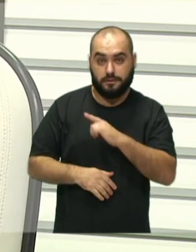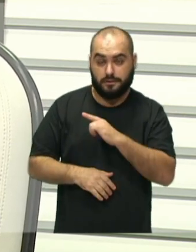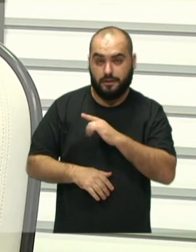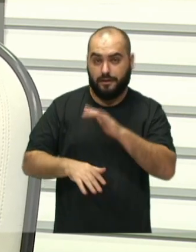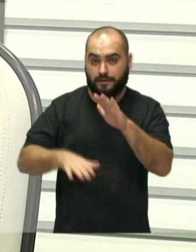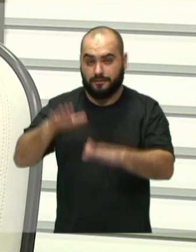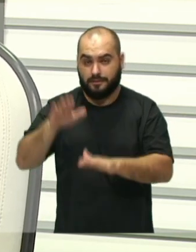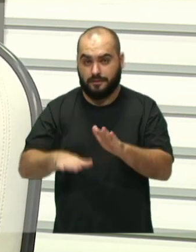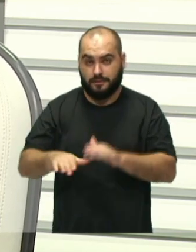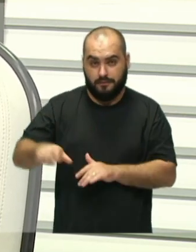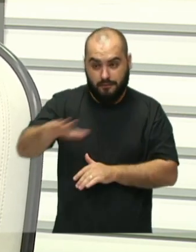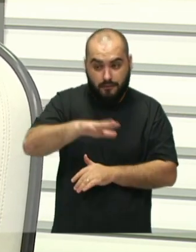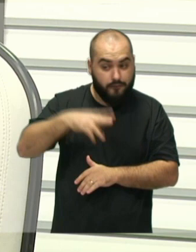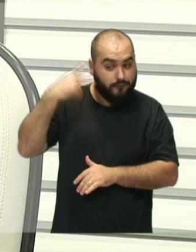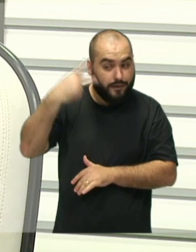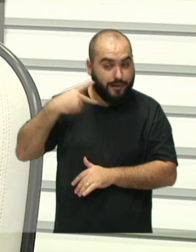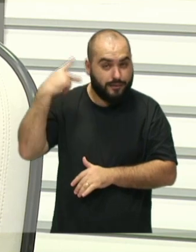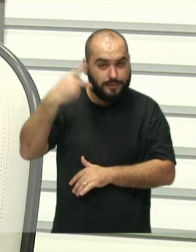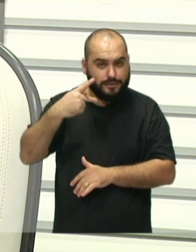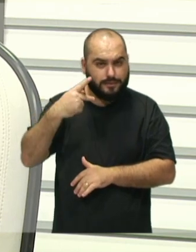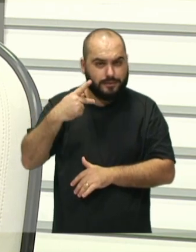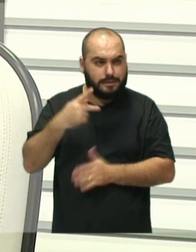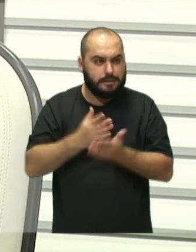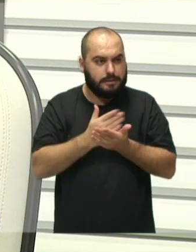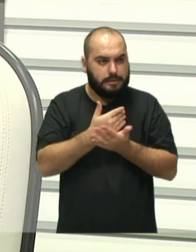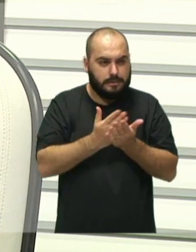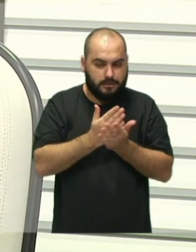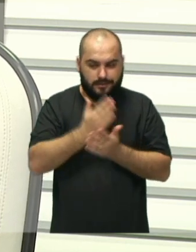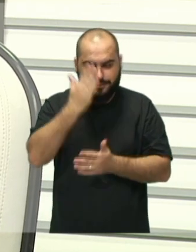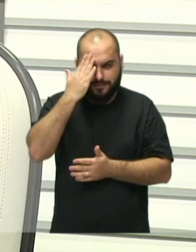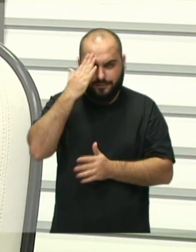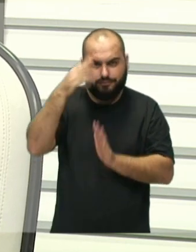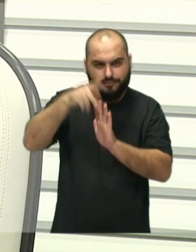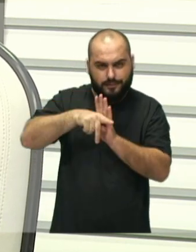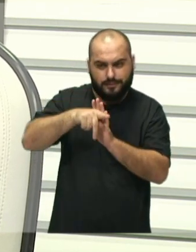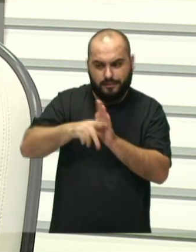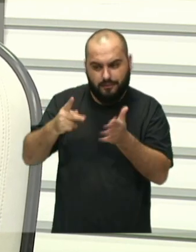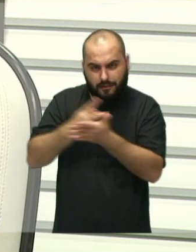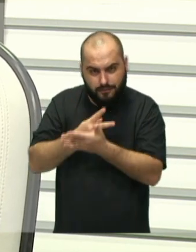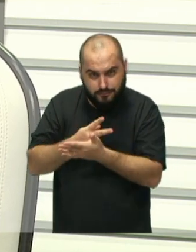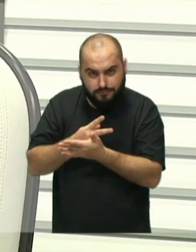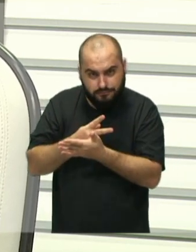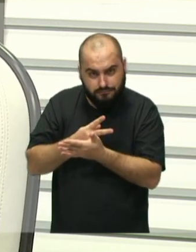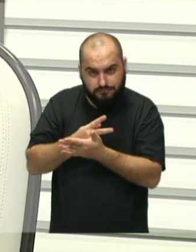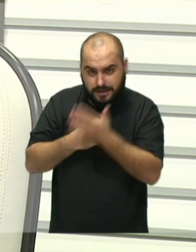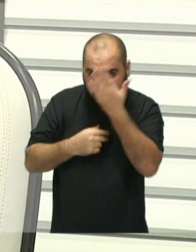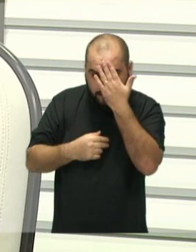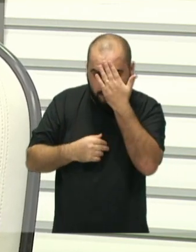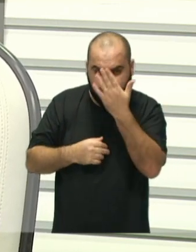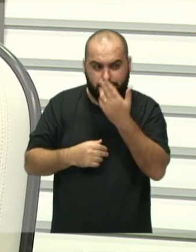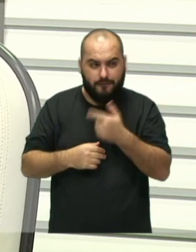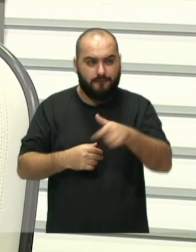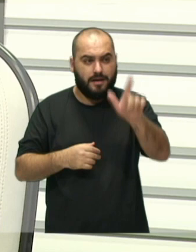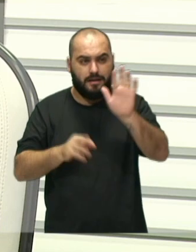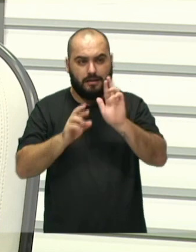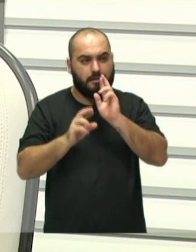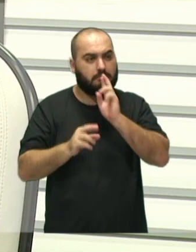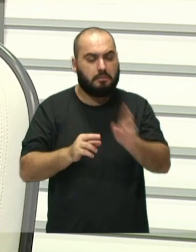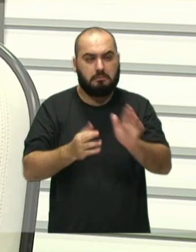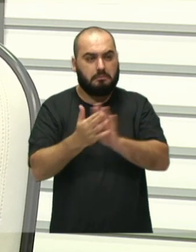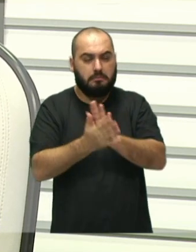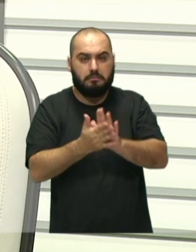existência às vezes nós - vereadores sabemos que o projeto é incondicional sabemos que não vai dar resultado